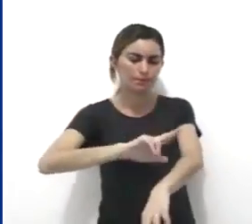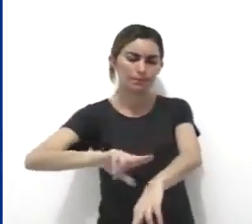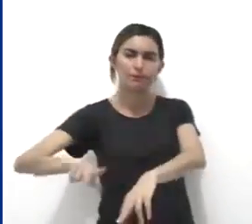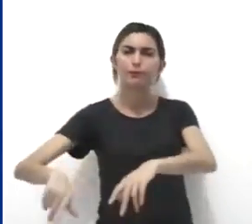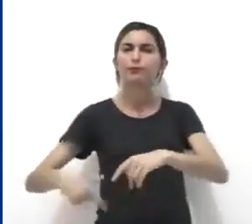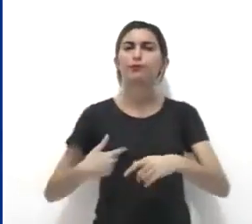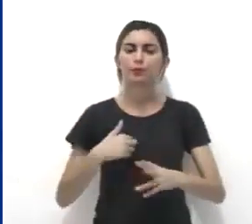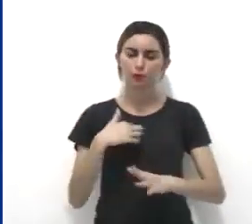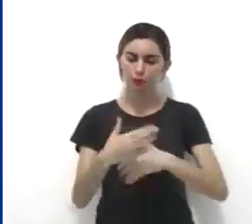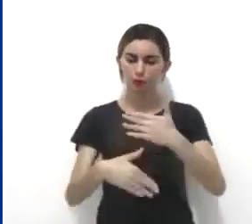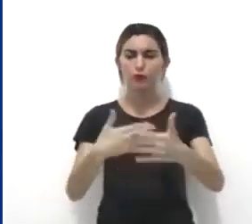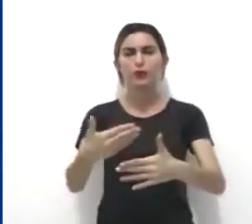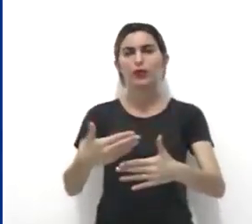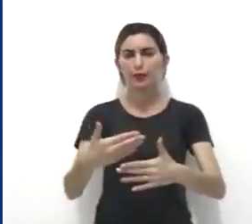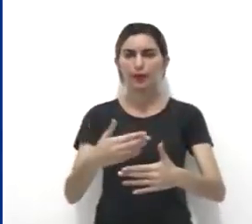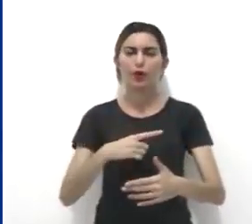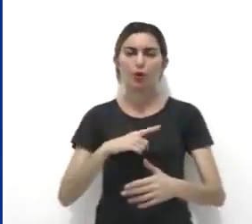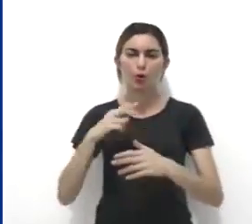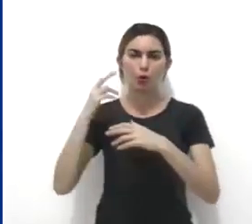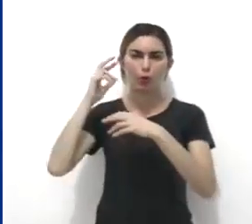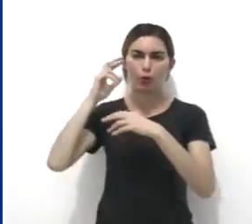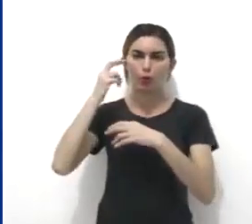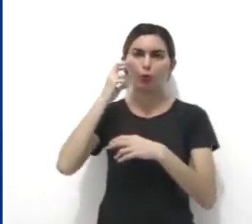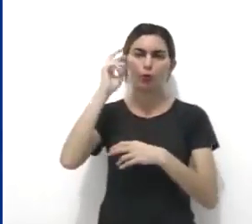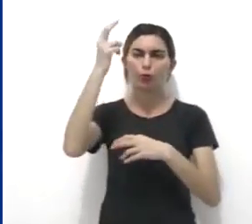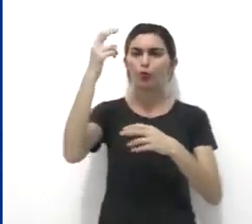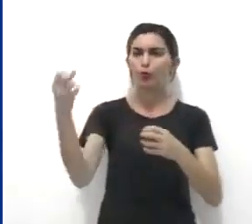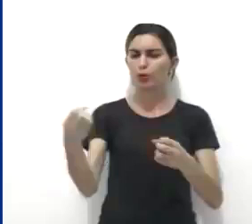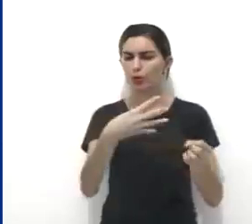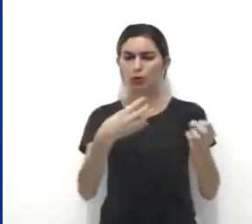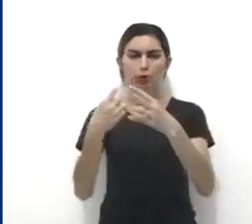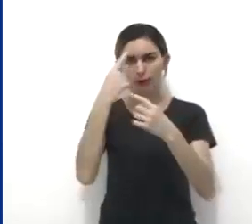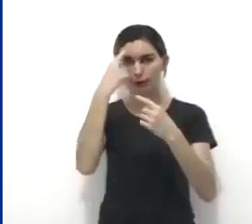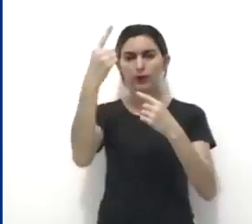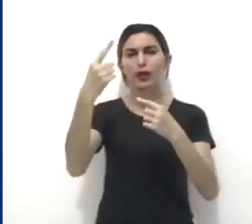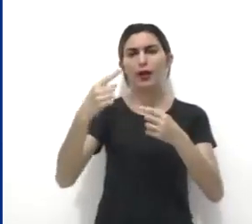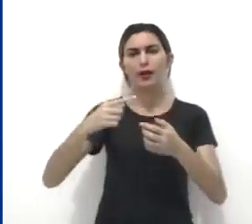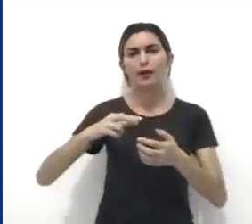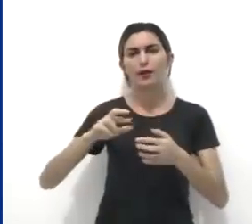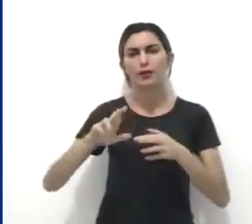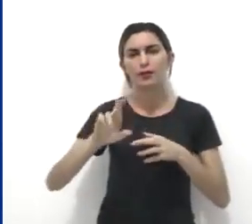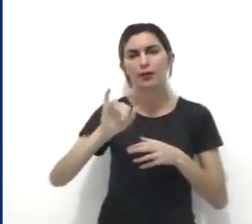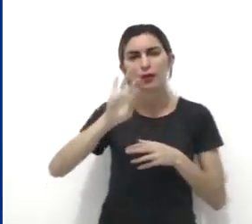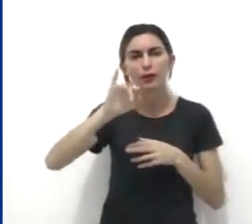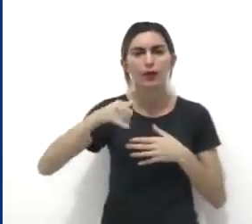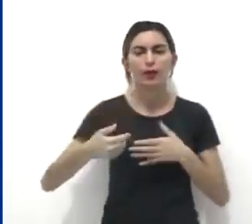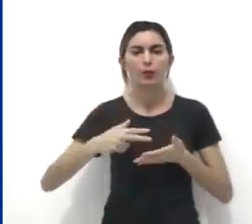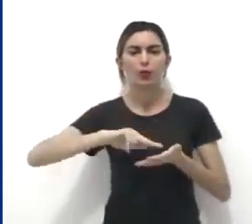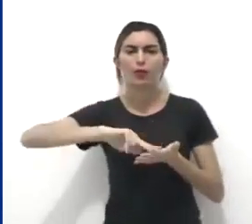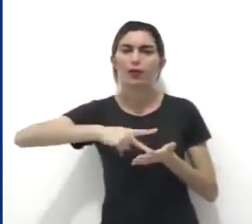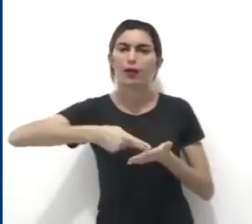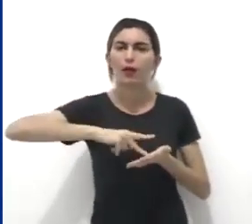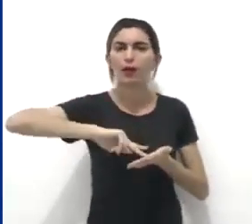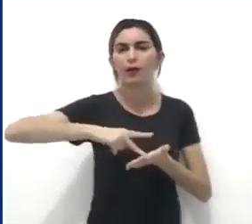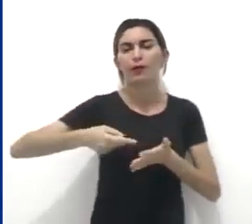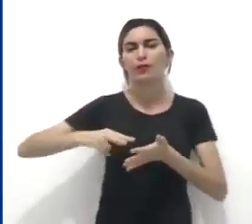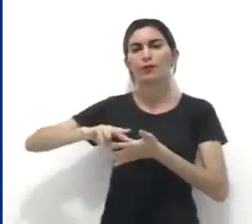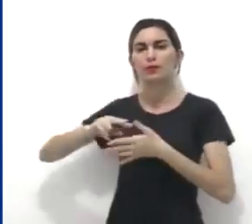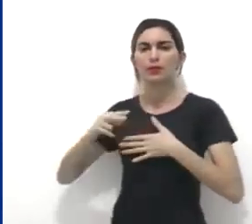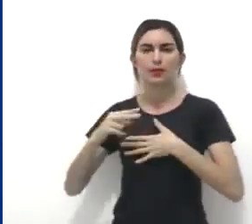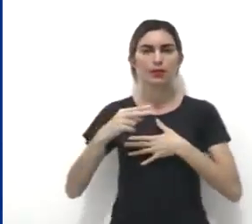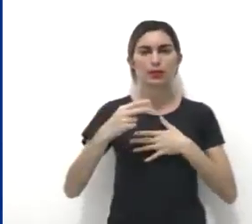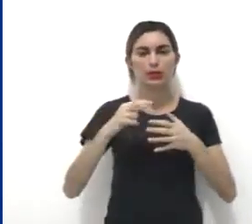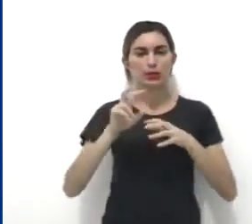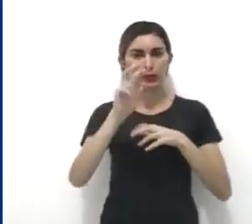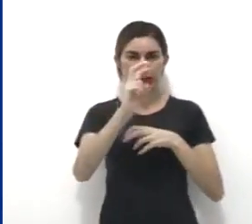etnias. Consequentemente, esse legado cultural trouxe novas ideias, ritmos e danças. Então, nosso país está